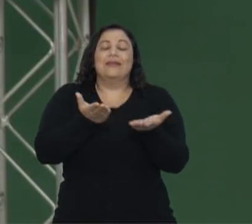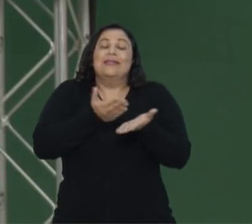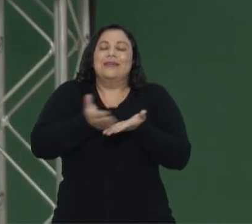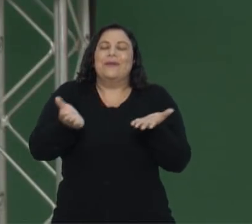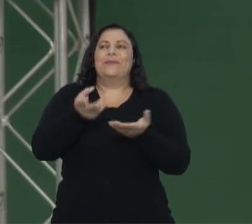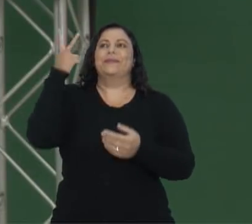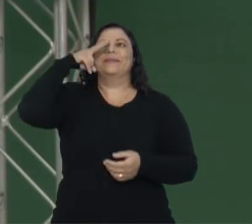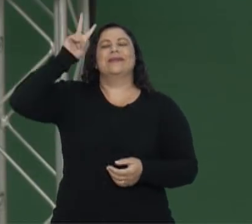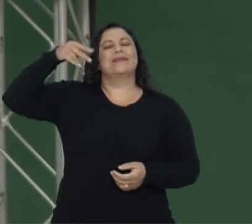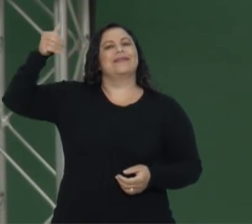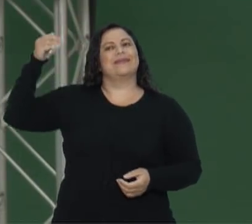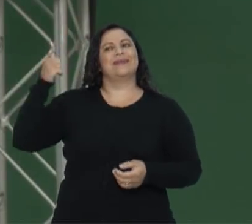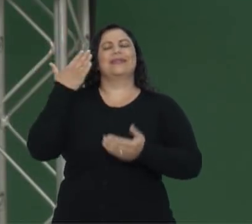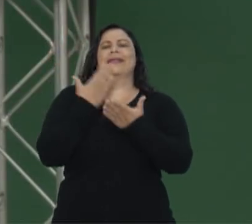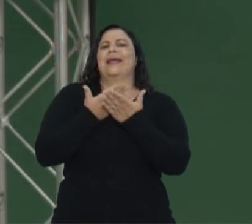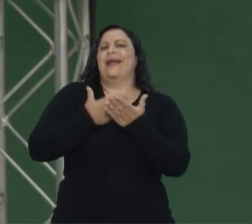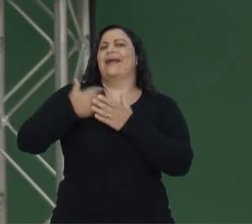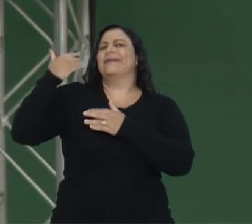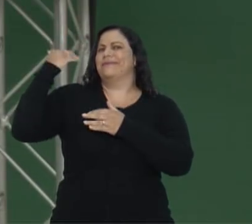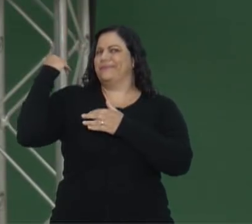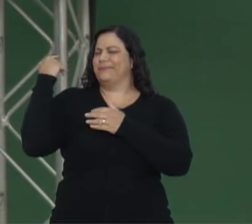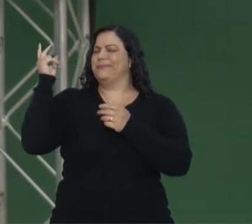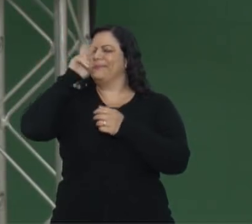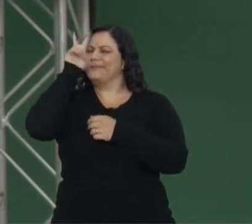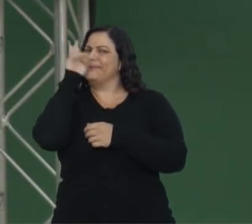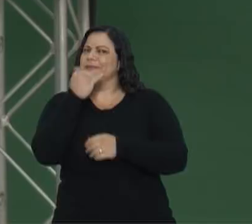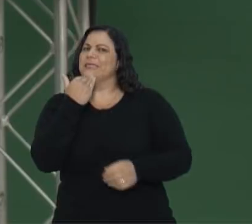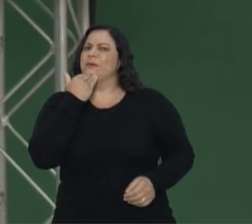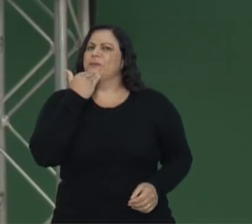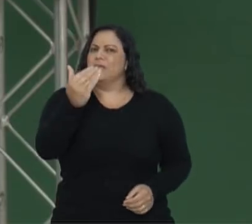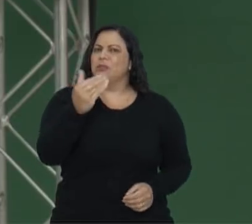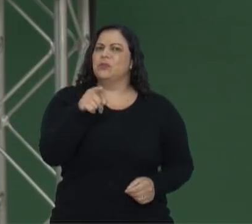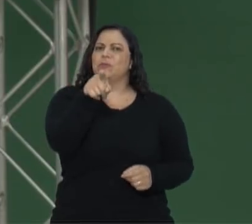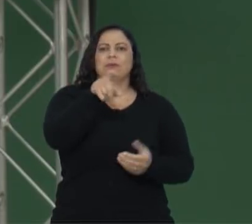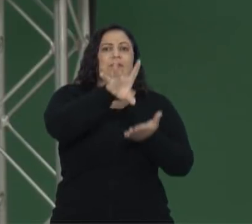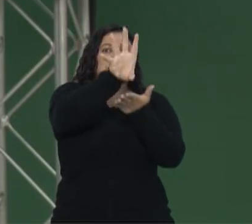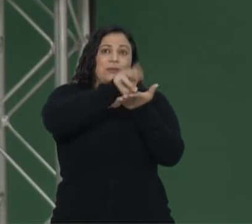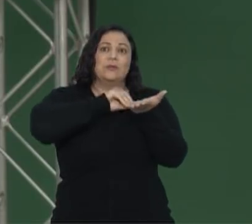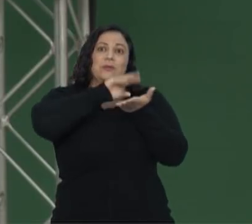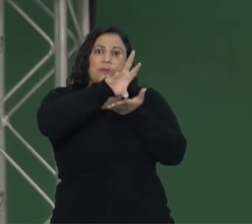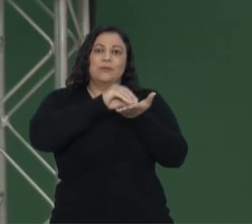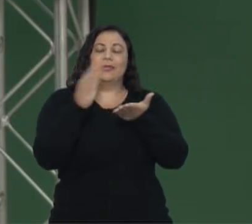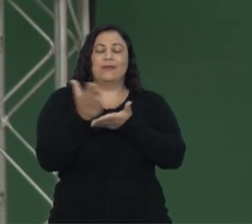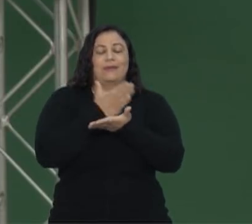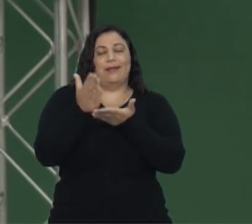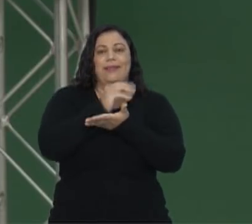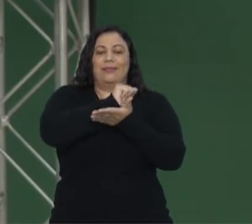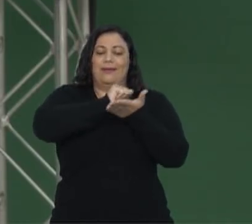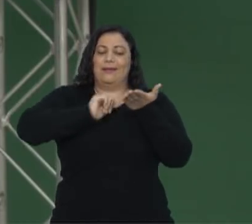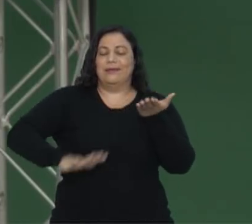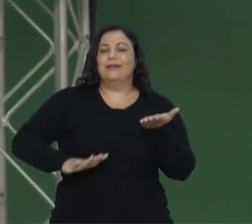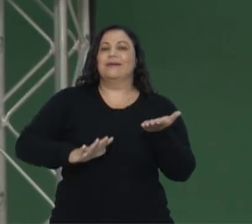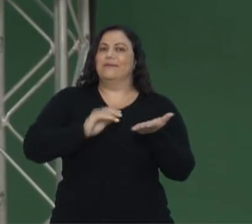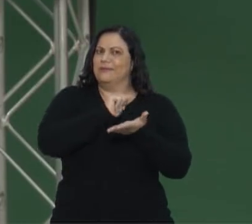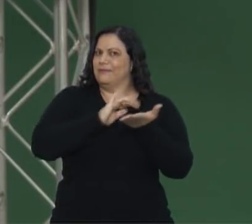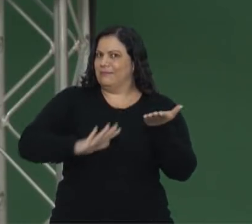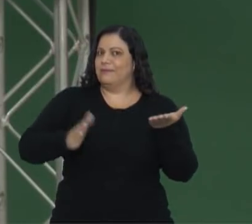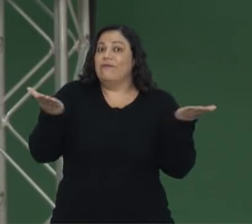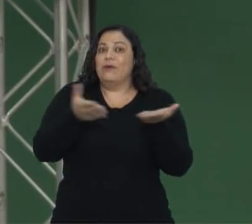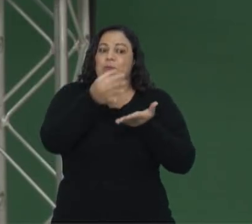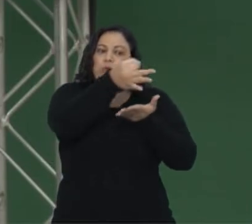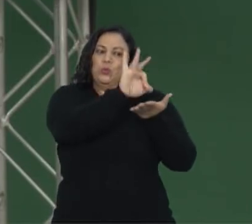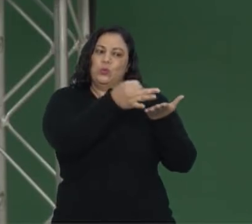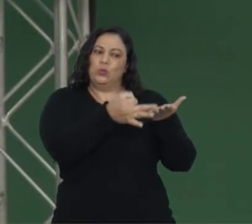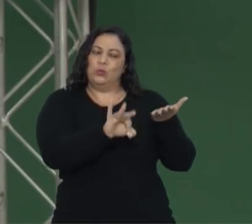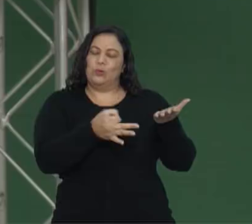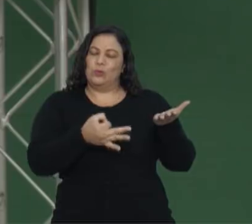relembrando a aula anterior. Então lembra que eu pedi que vocês copiassem no caderno de vocês um exercício, uma atividade? Vamos corrigi-la